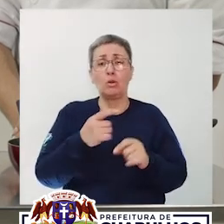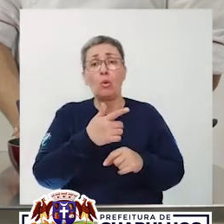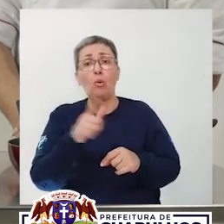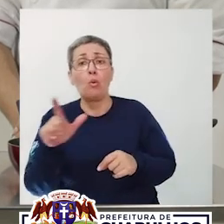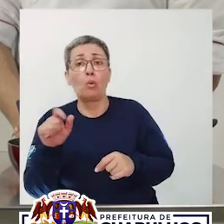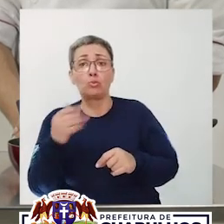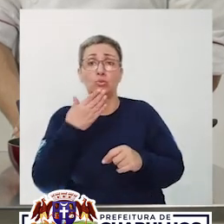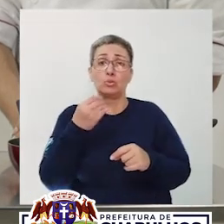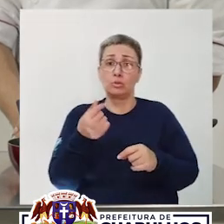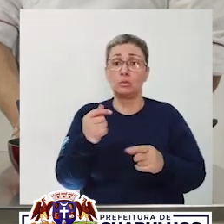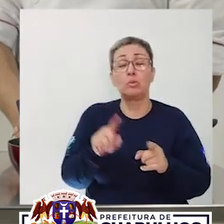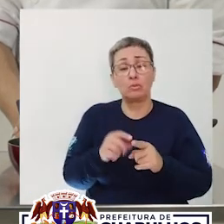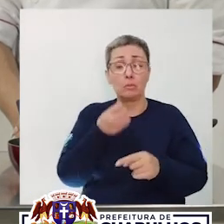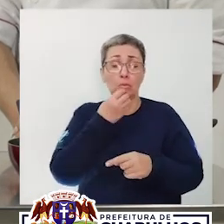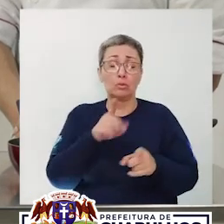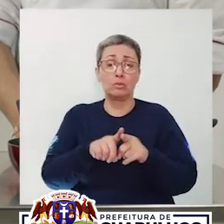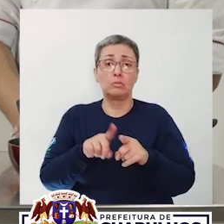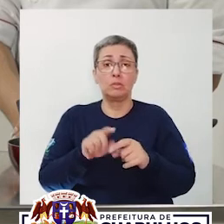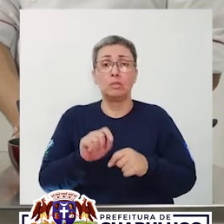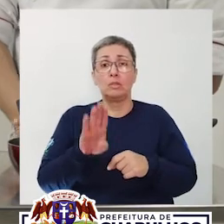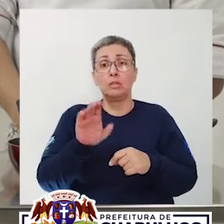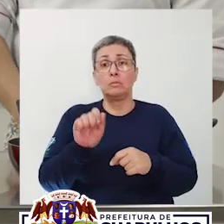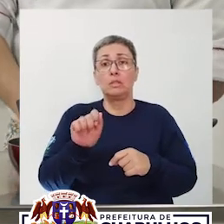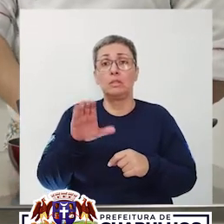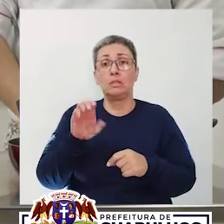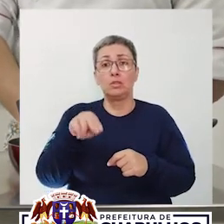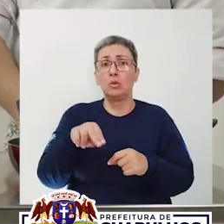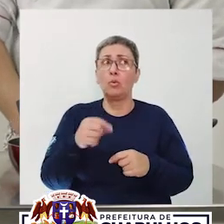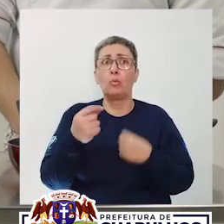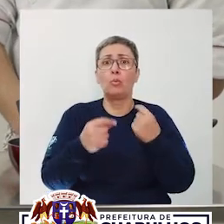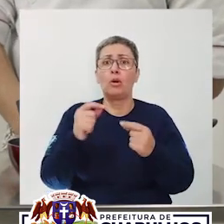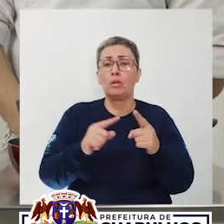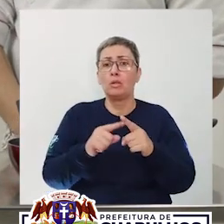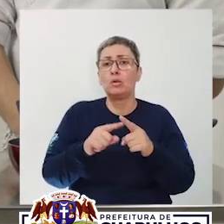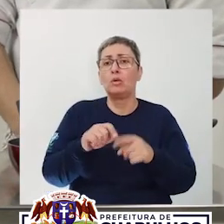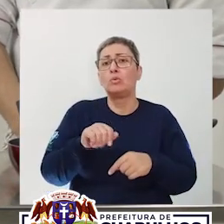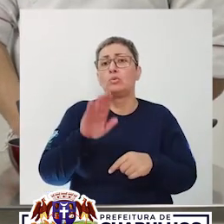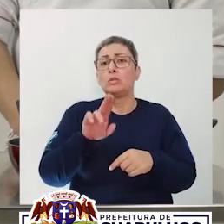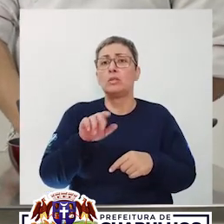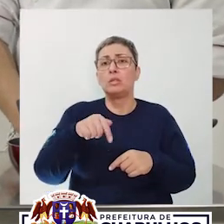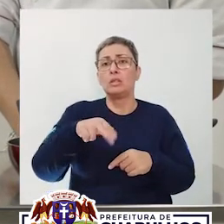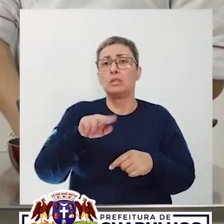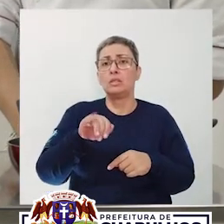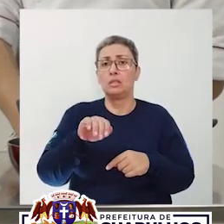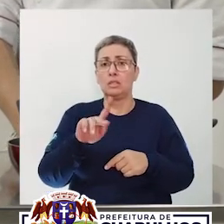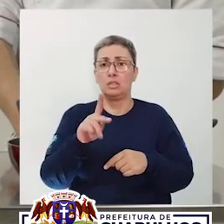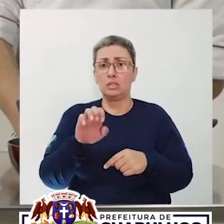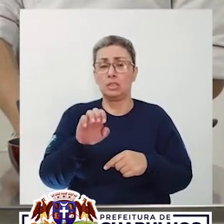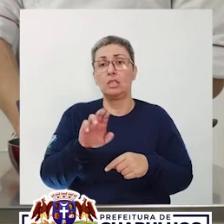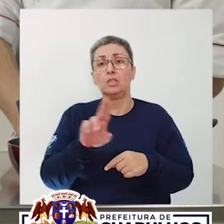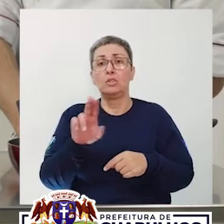também. Vai dar outro tipo de sabor, mas fica bom também. Pode colocar. O bacon usaria em qual torta? Ah, eu uso na quiche